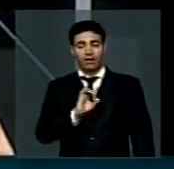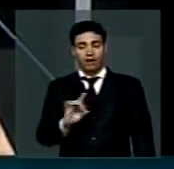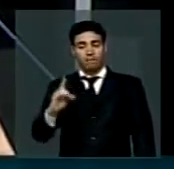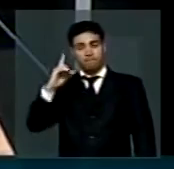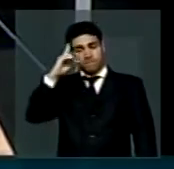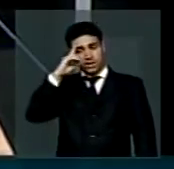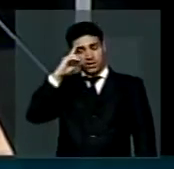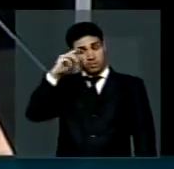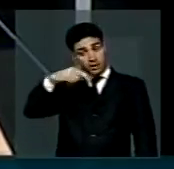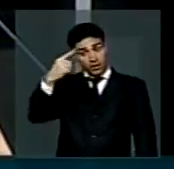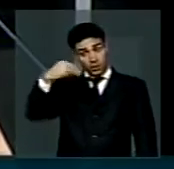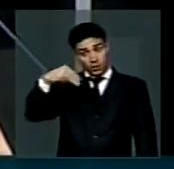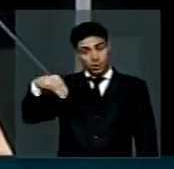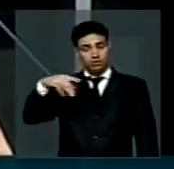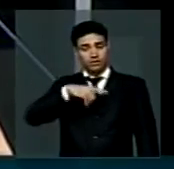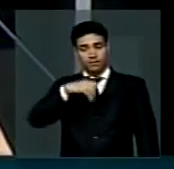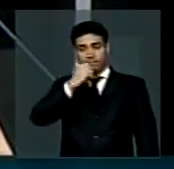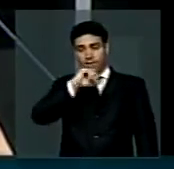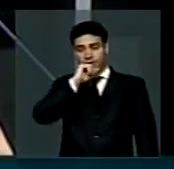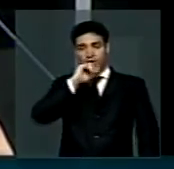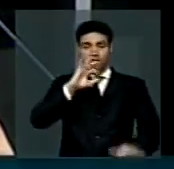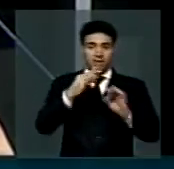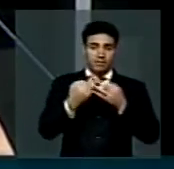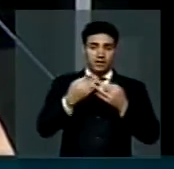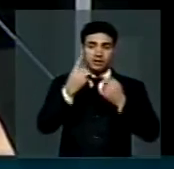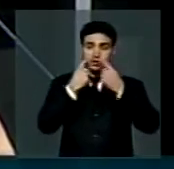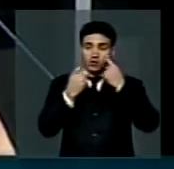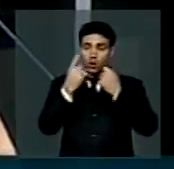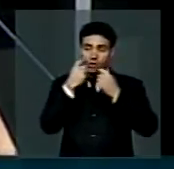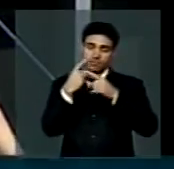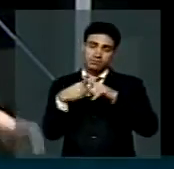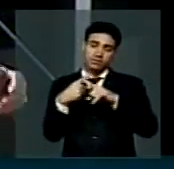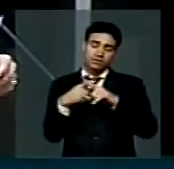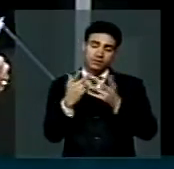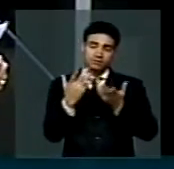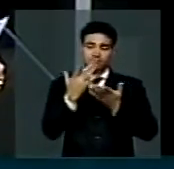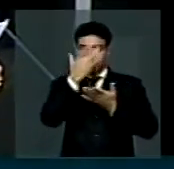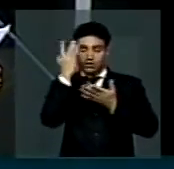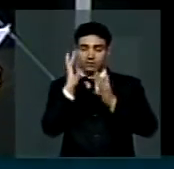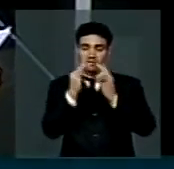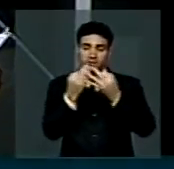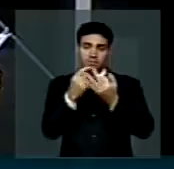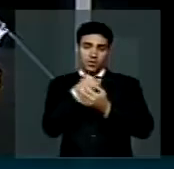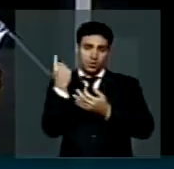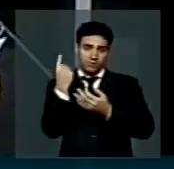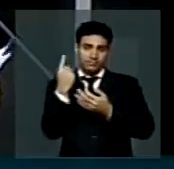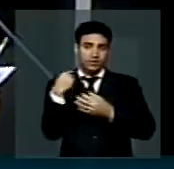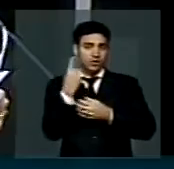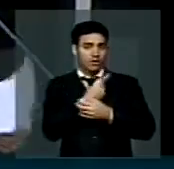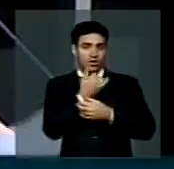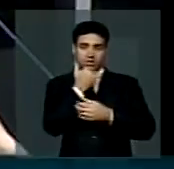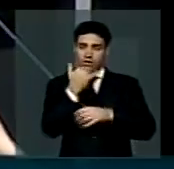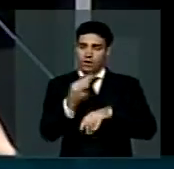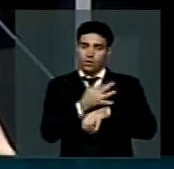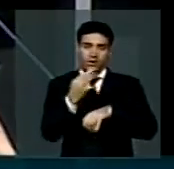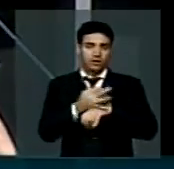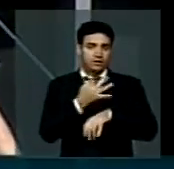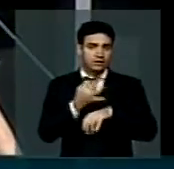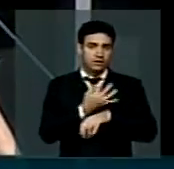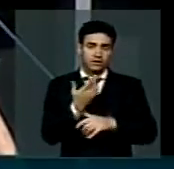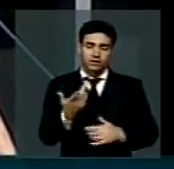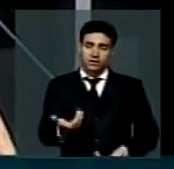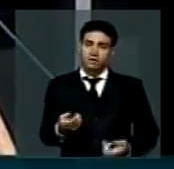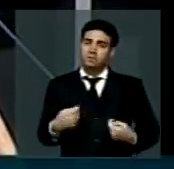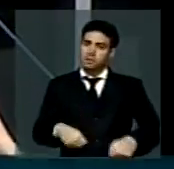mãe e uma família chorando pelo ente querido. Nós não aguentamos mais, precisamos dar um